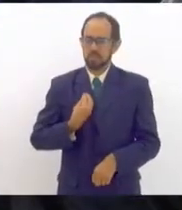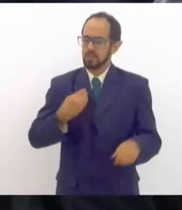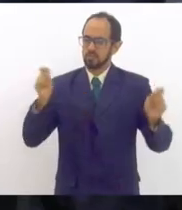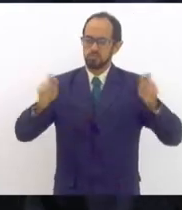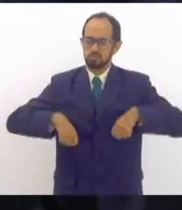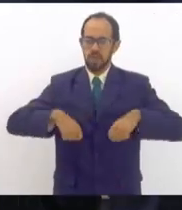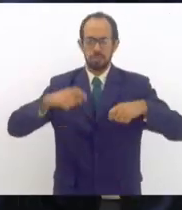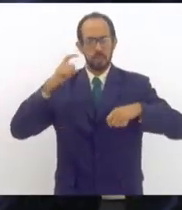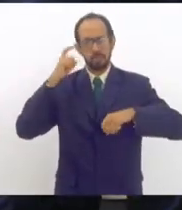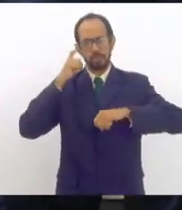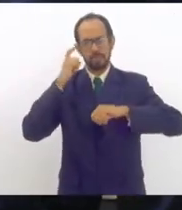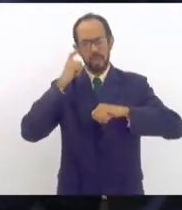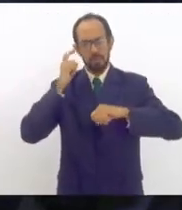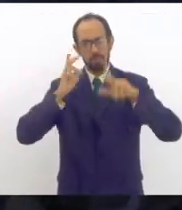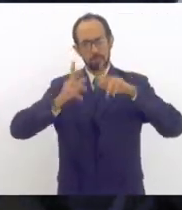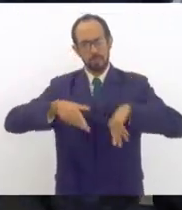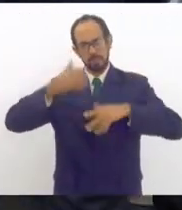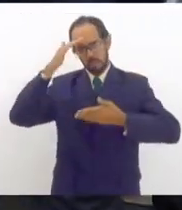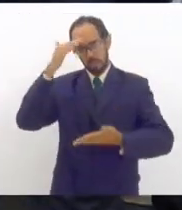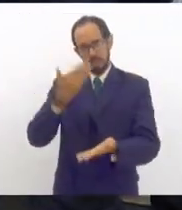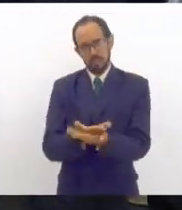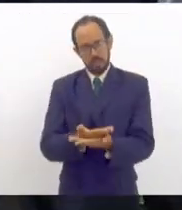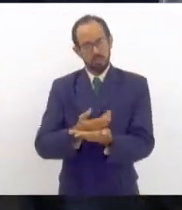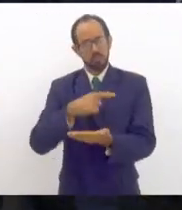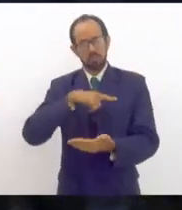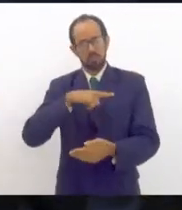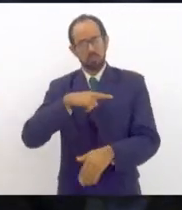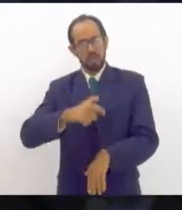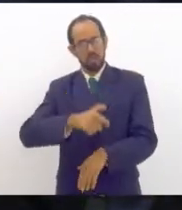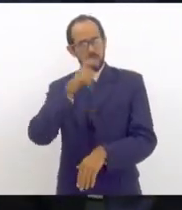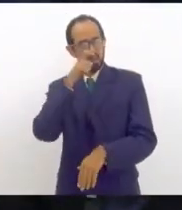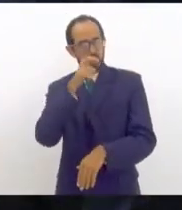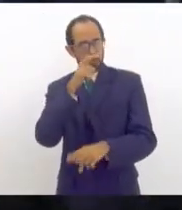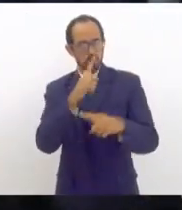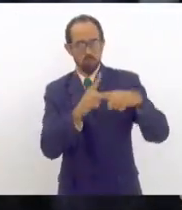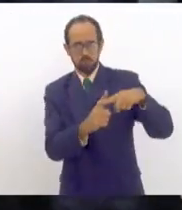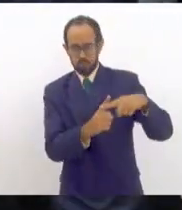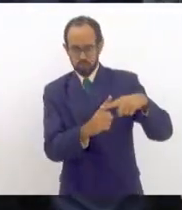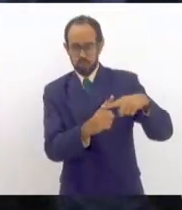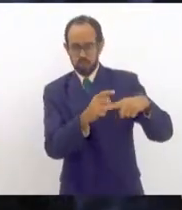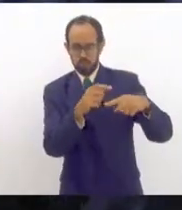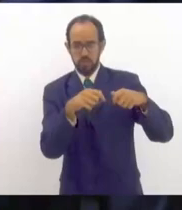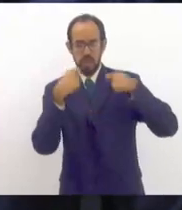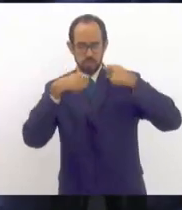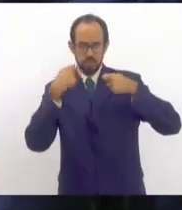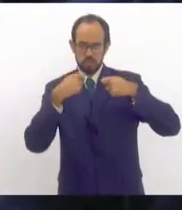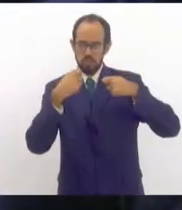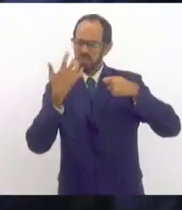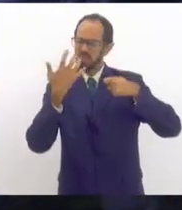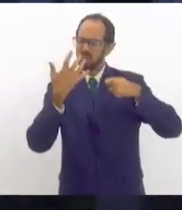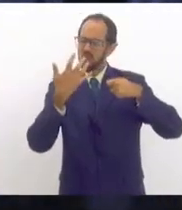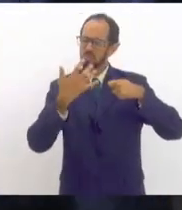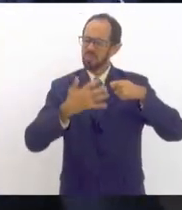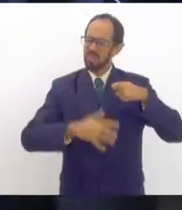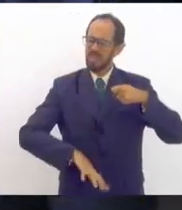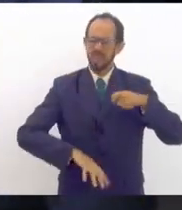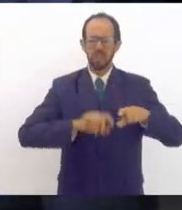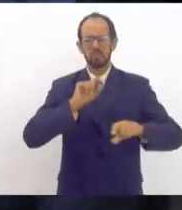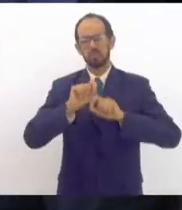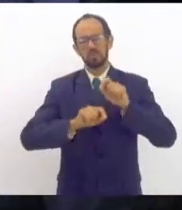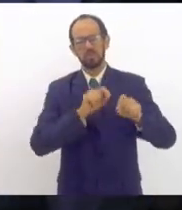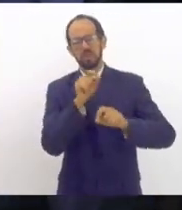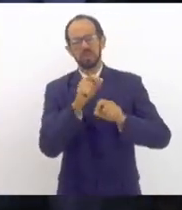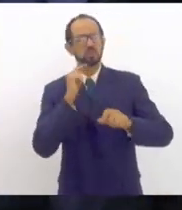que mesmo acreditando que talvez houvesse uma boa intenção daquela artista e aqui não quero imacular a imagem